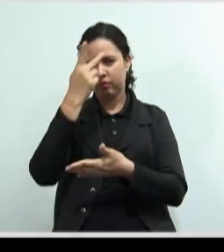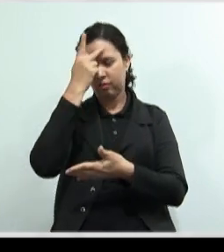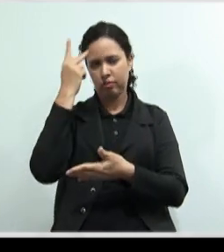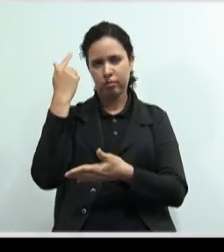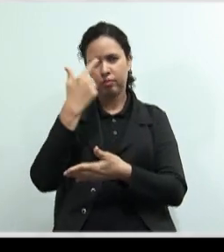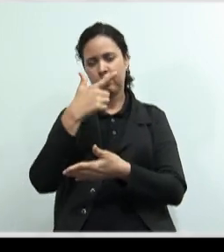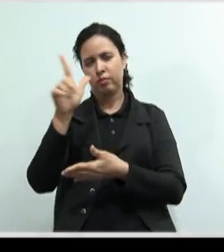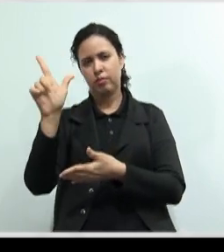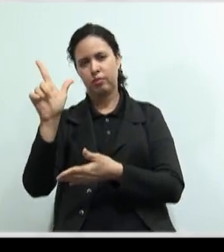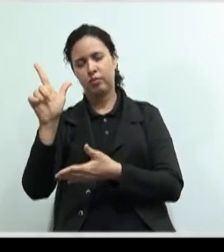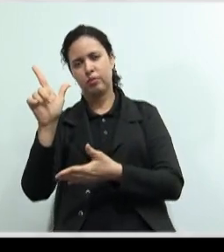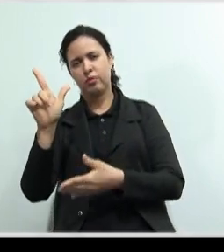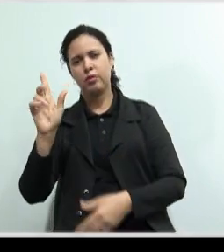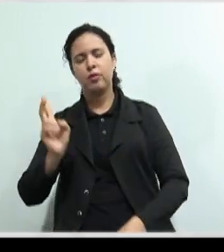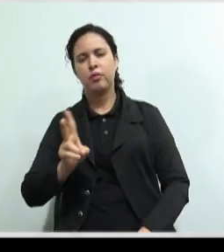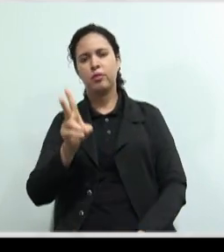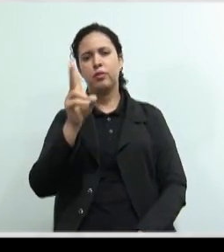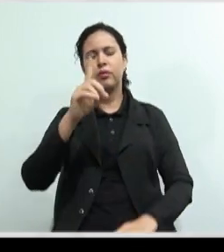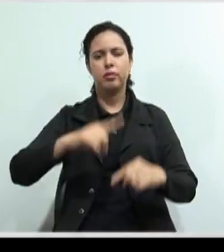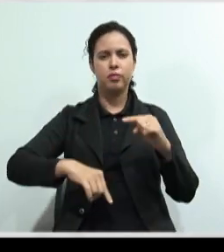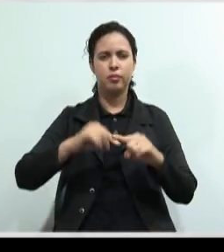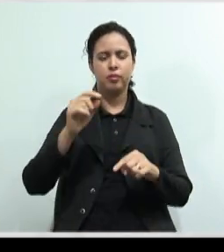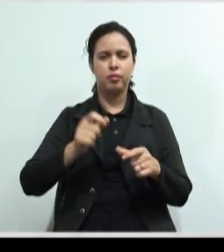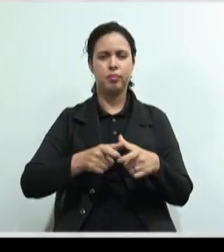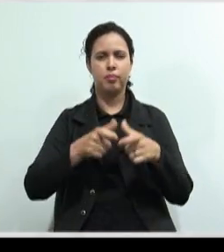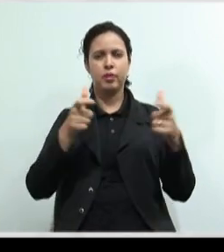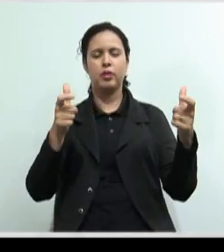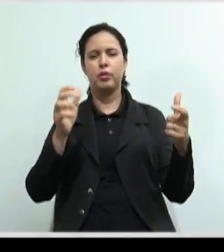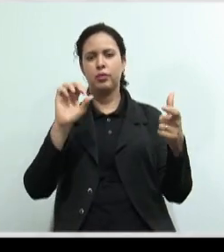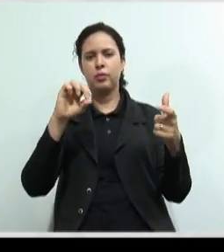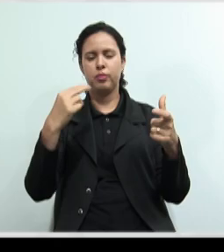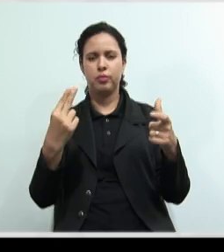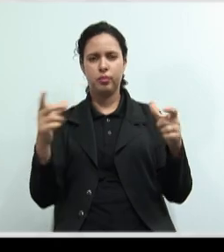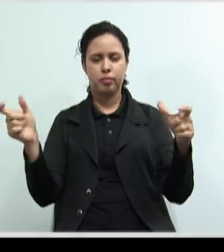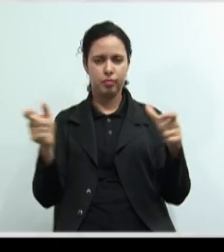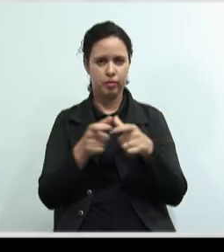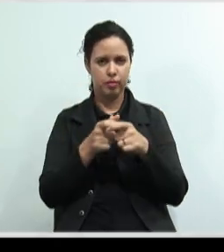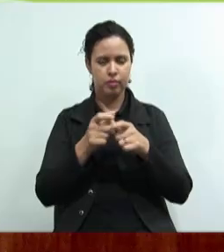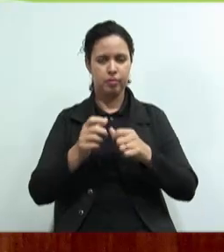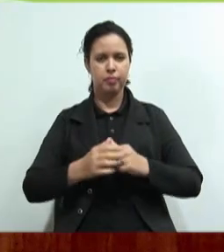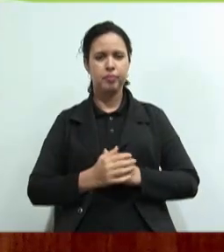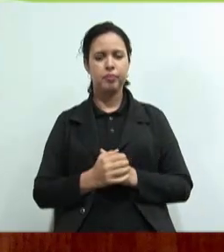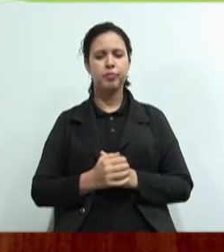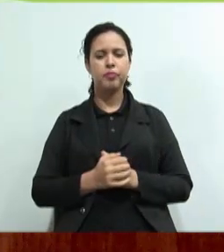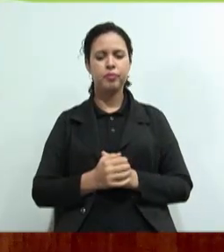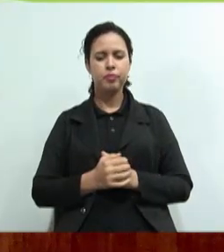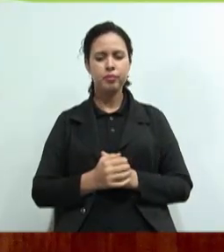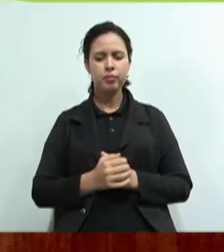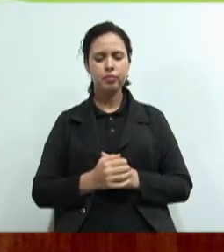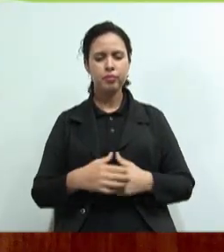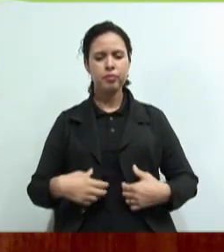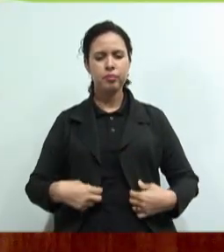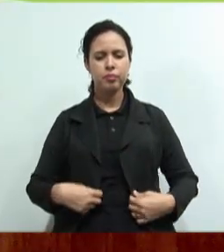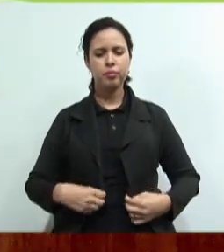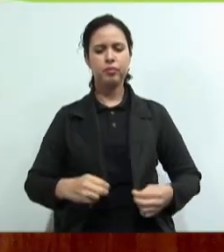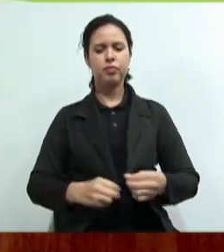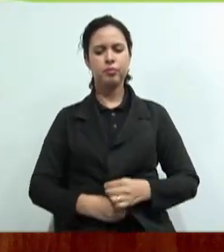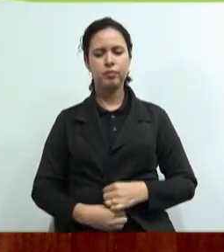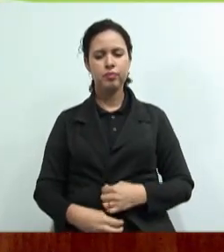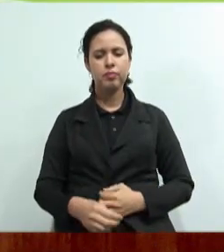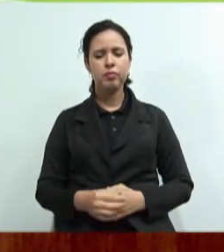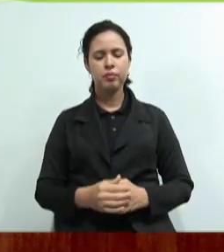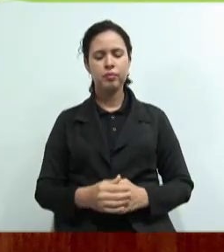ou menor? Vejam, Só quero chamar a atenção aqui para um